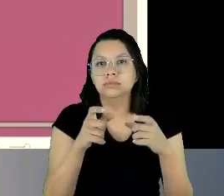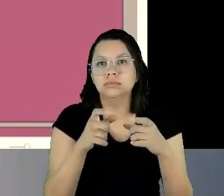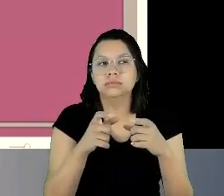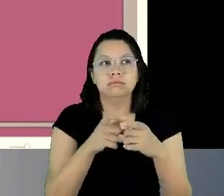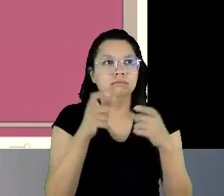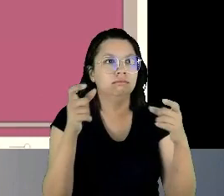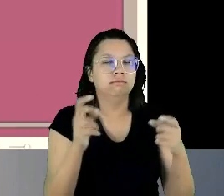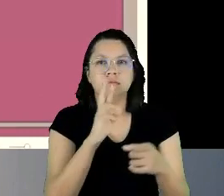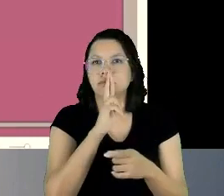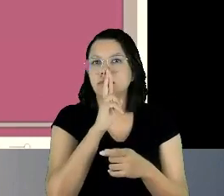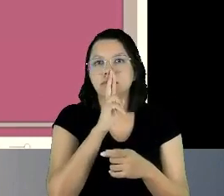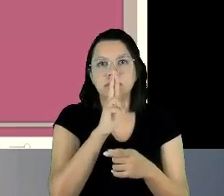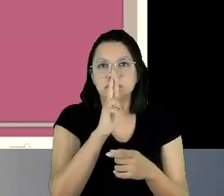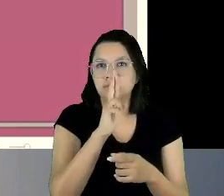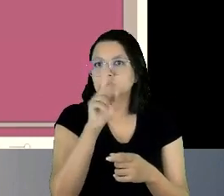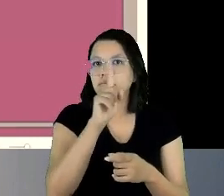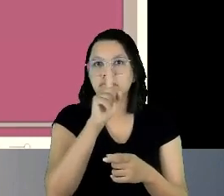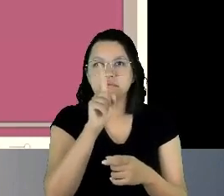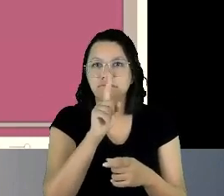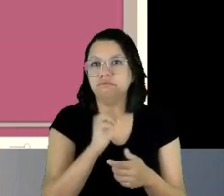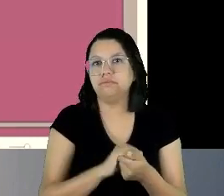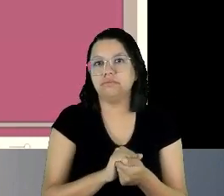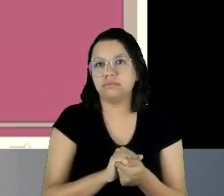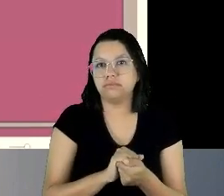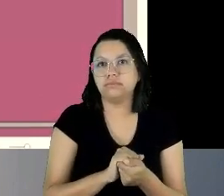todo mundo responde que não.